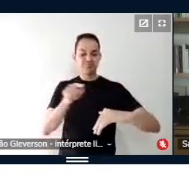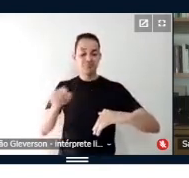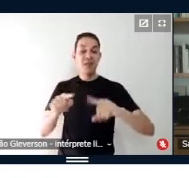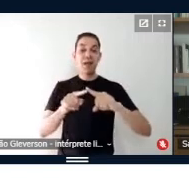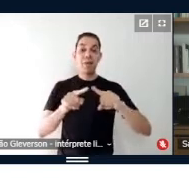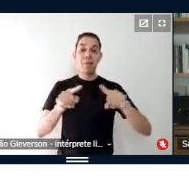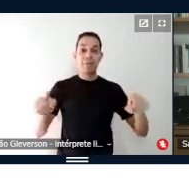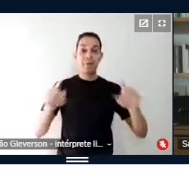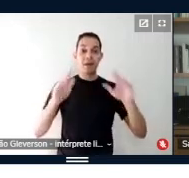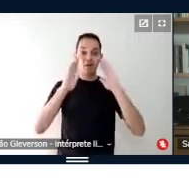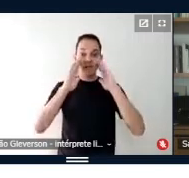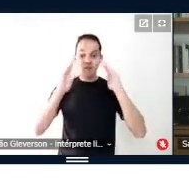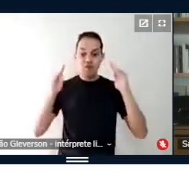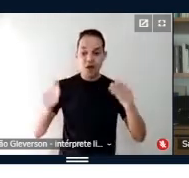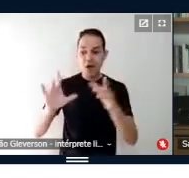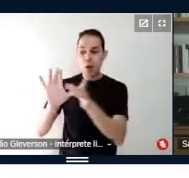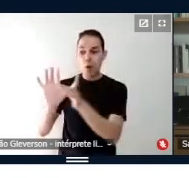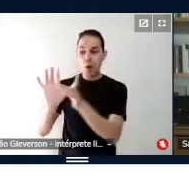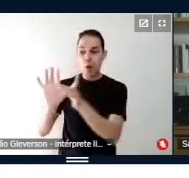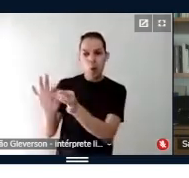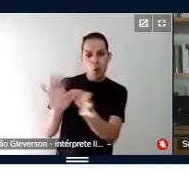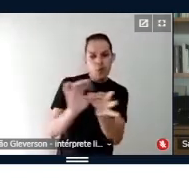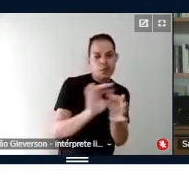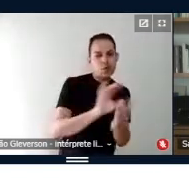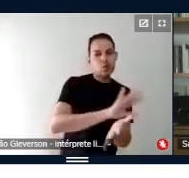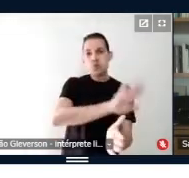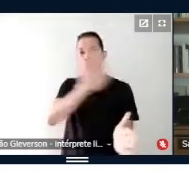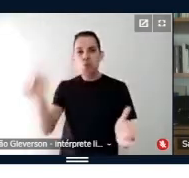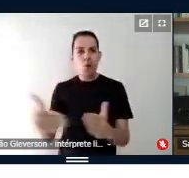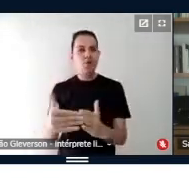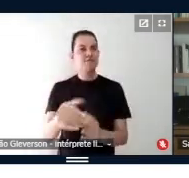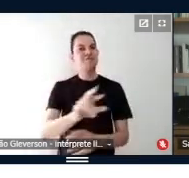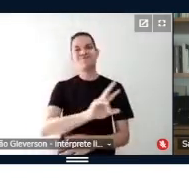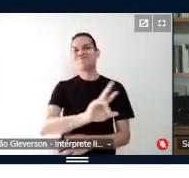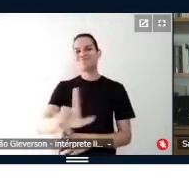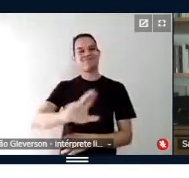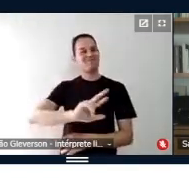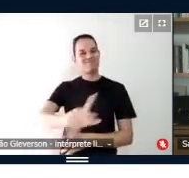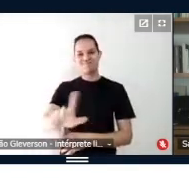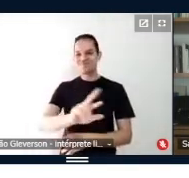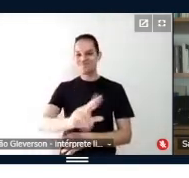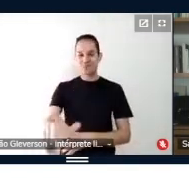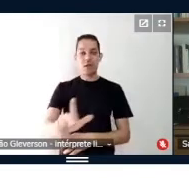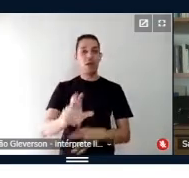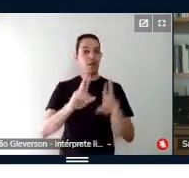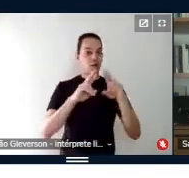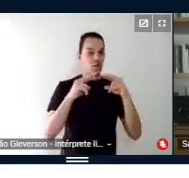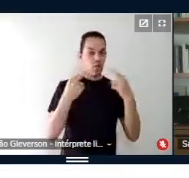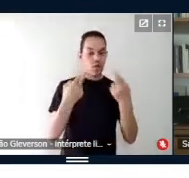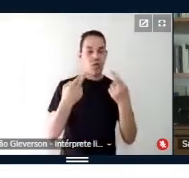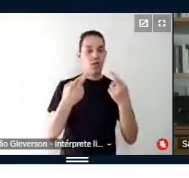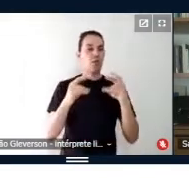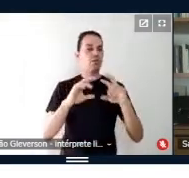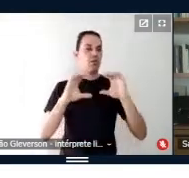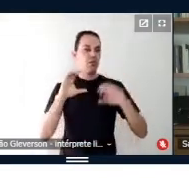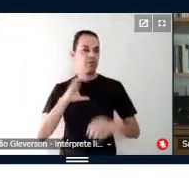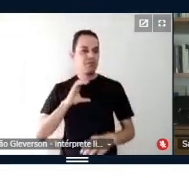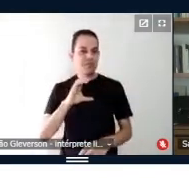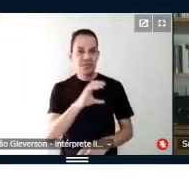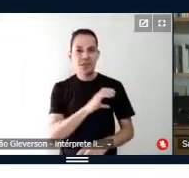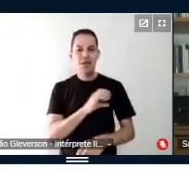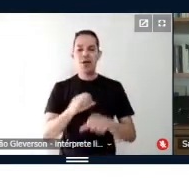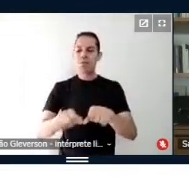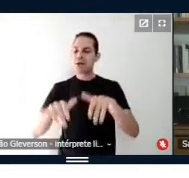os outros contextos, não tem ali muito a descrição dos outros contextos de atuação que foram identificados.